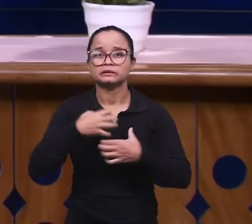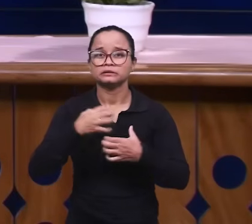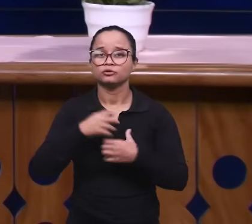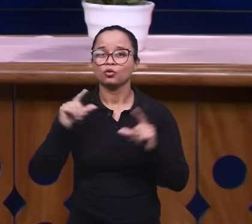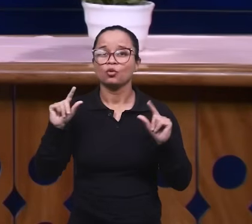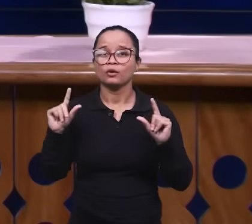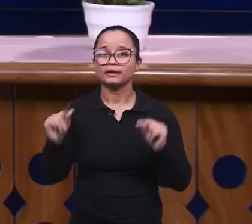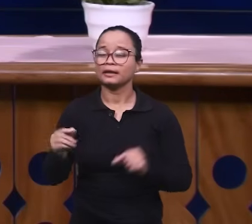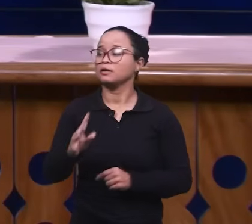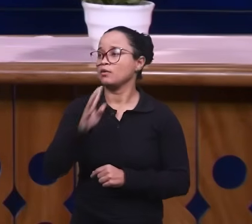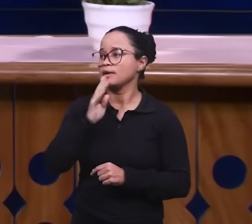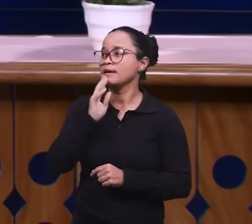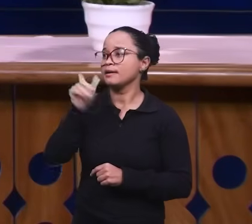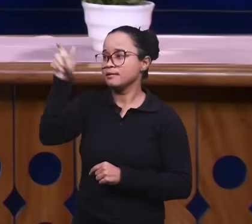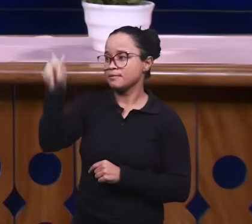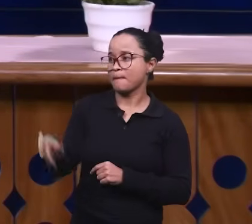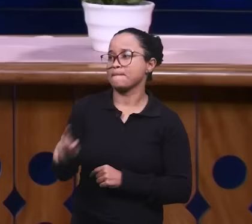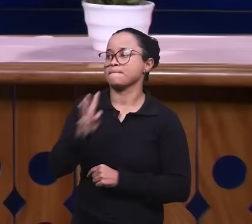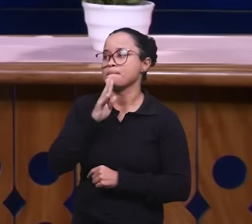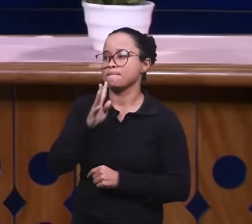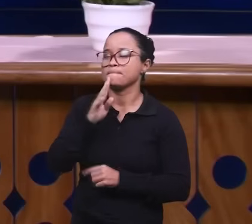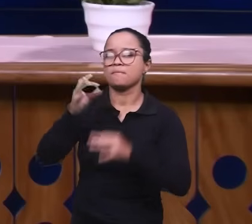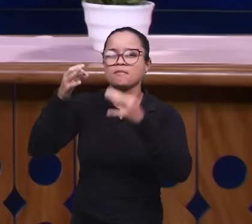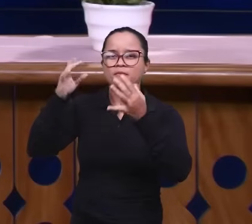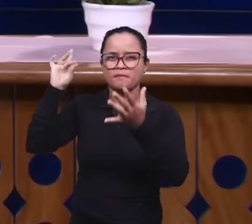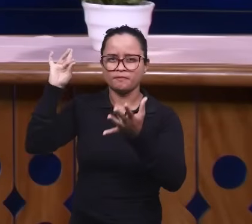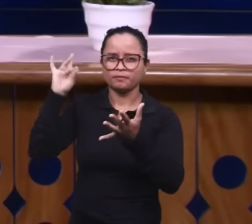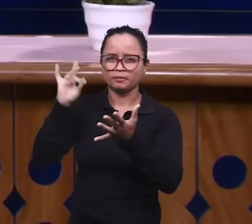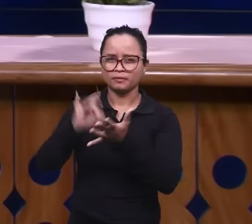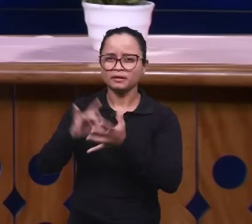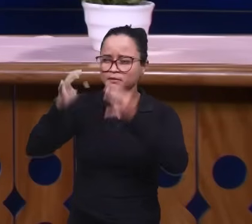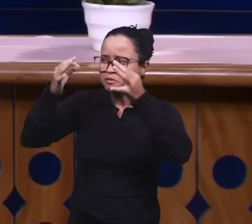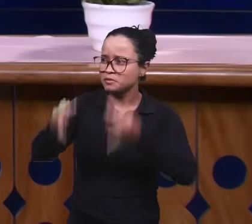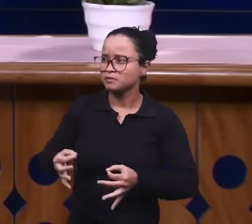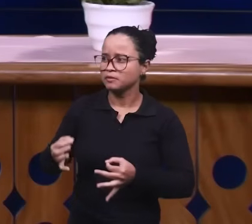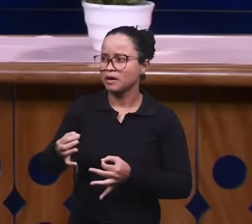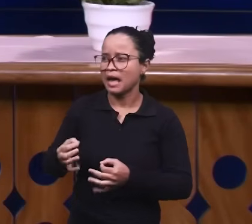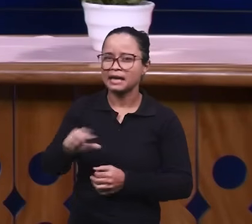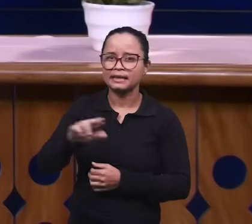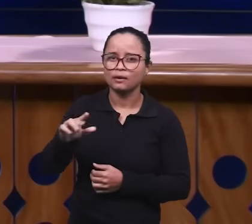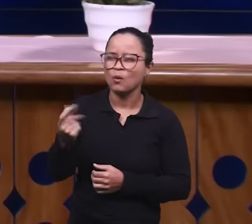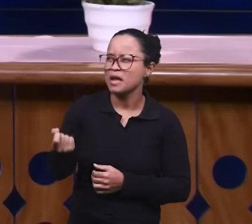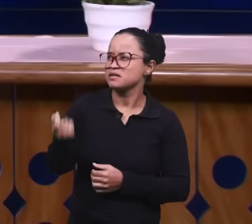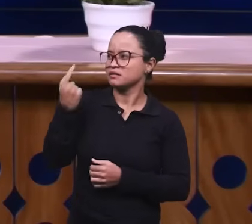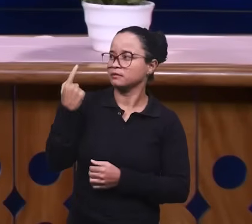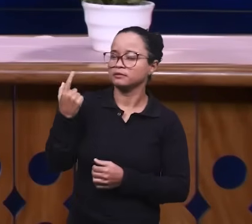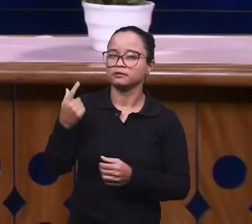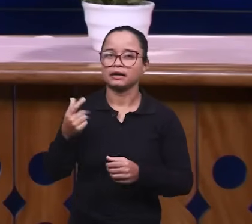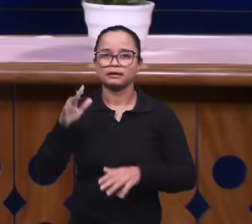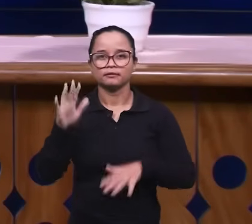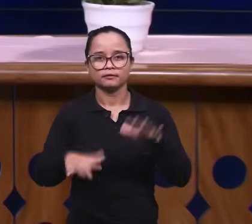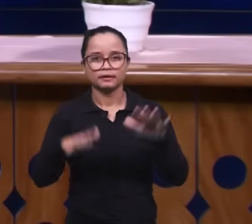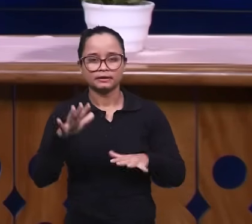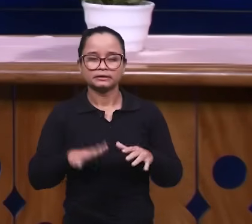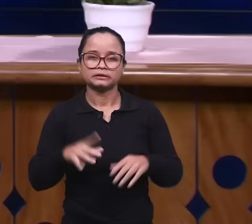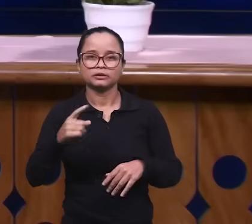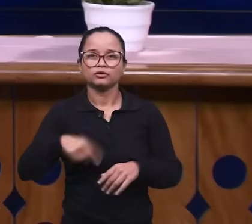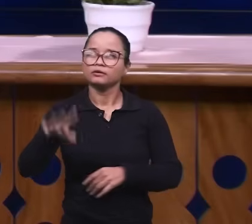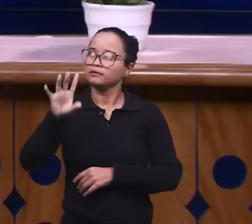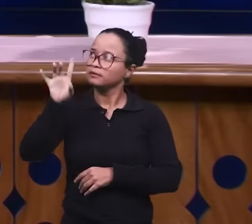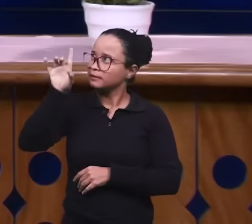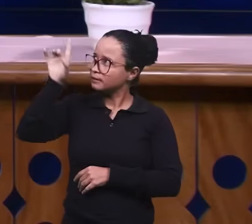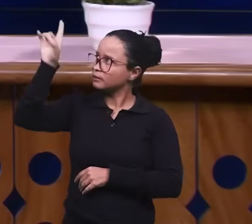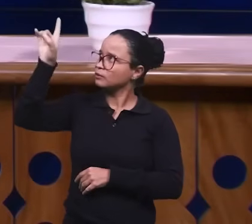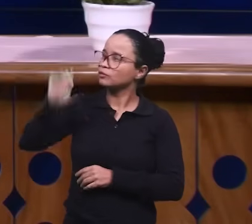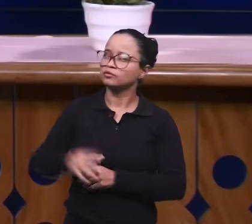perfeitamente aquela pessoa, que aquela pessoa não é uma pessoa estranha, Muitas vezes nós vemos Deus